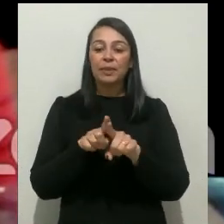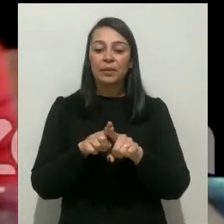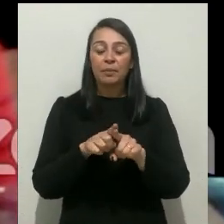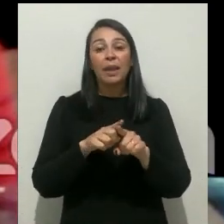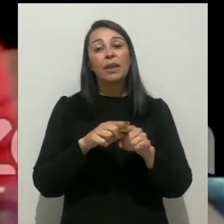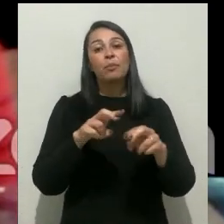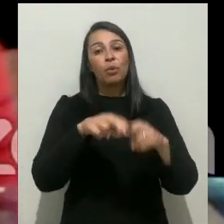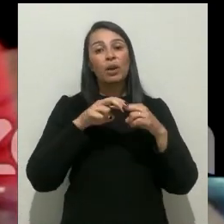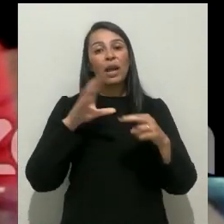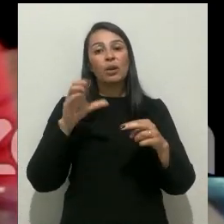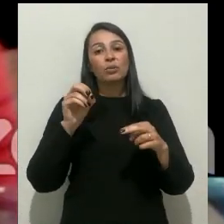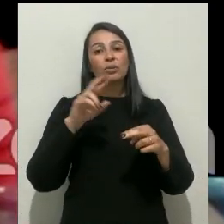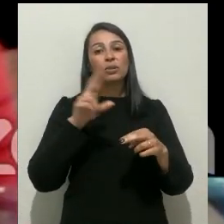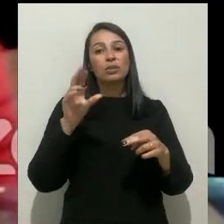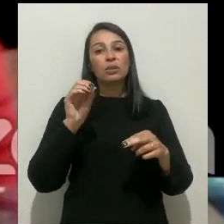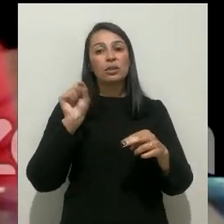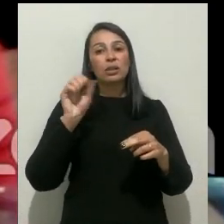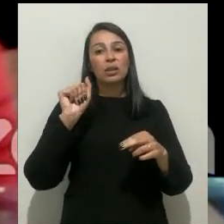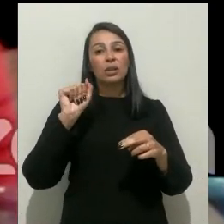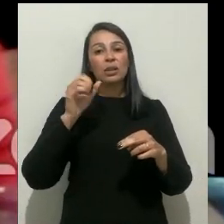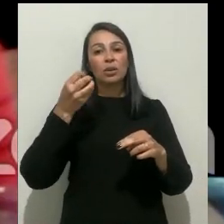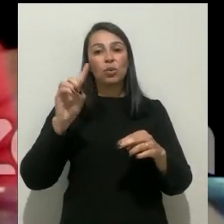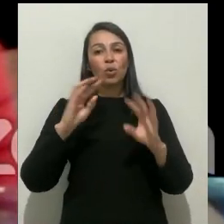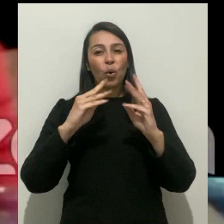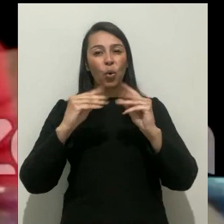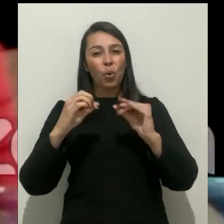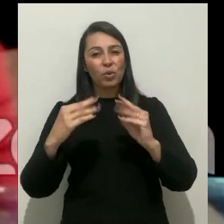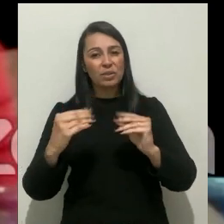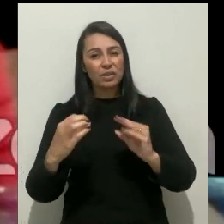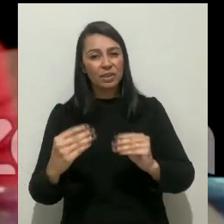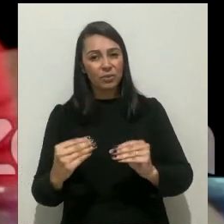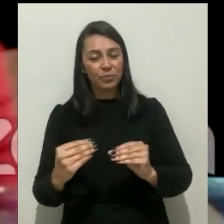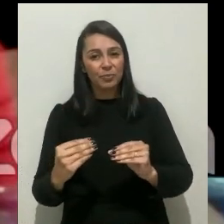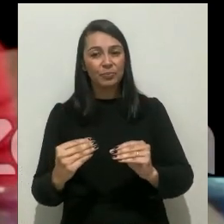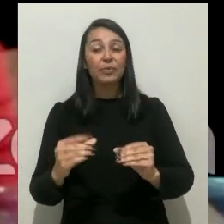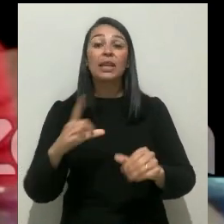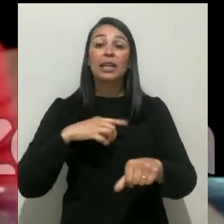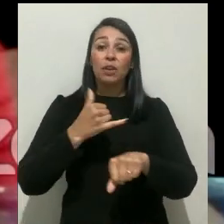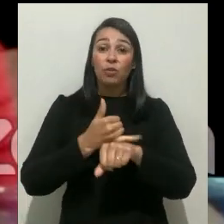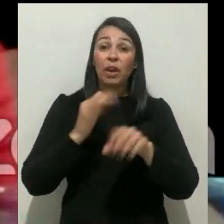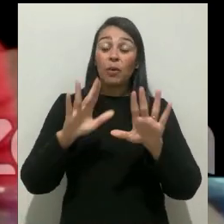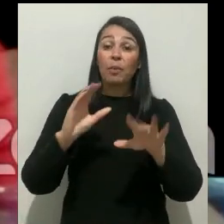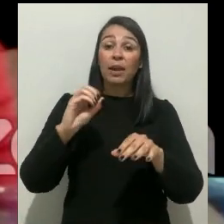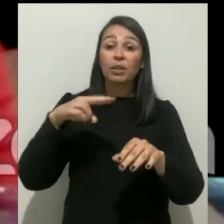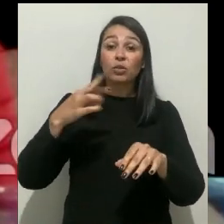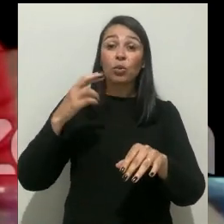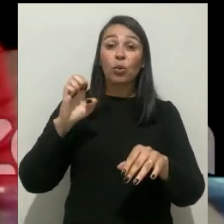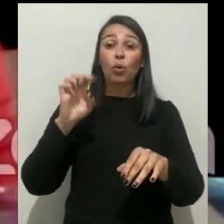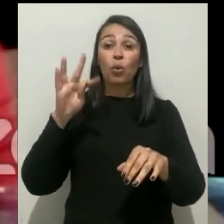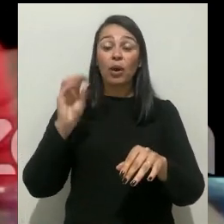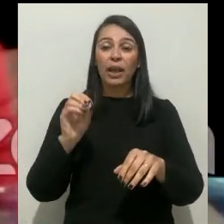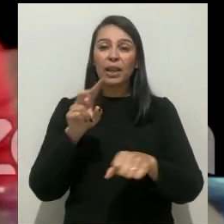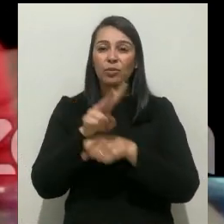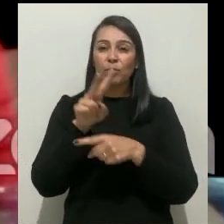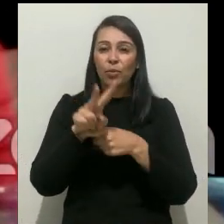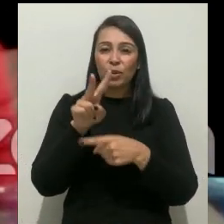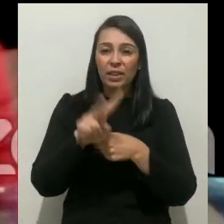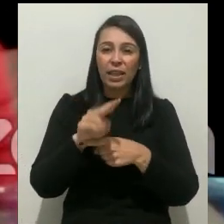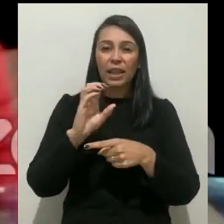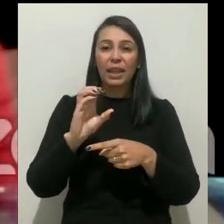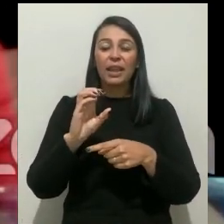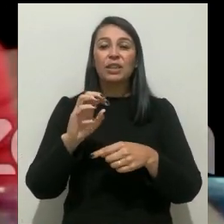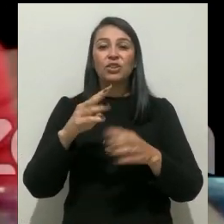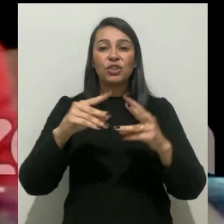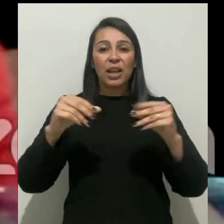à corrosão, né? Apesar de o concreto armado ter o ferro, mas o concreto, né, protege, né, o cimento, a areia, a